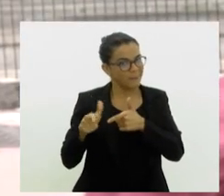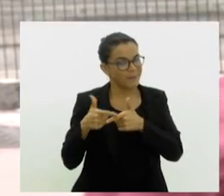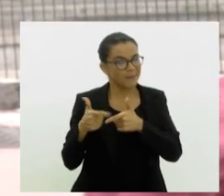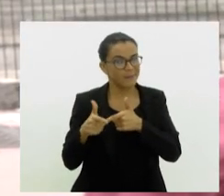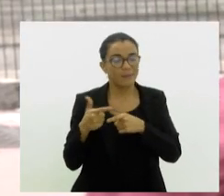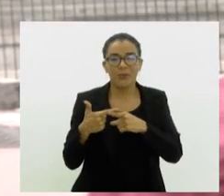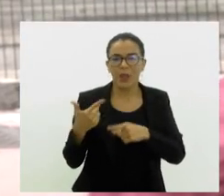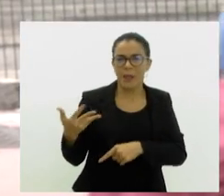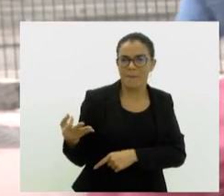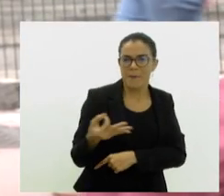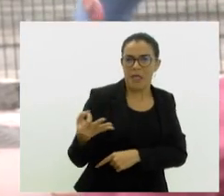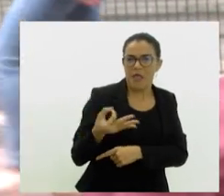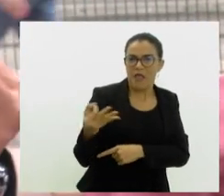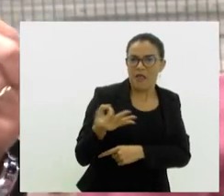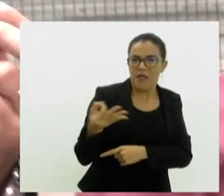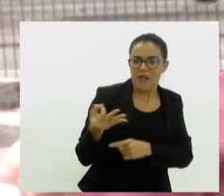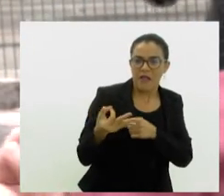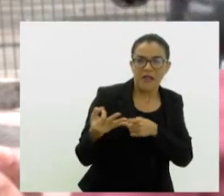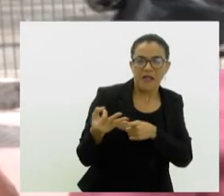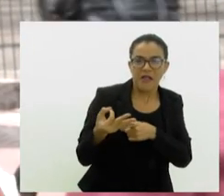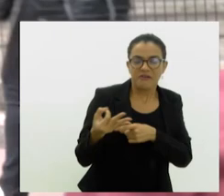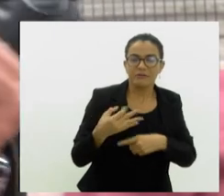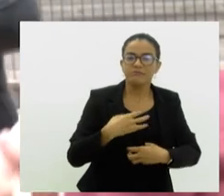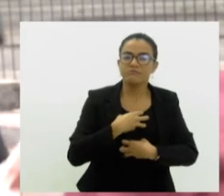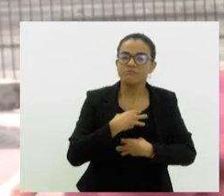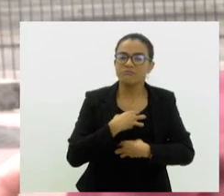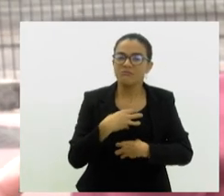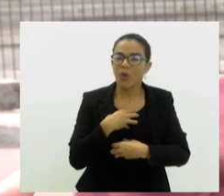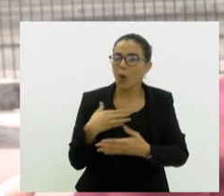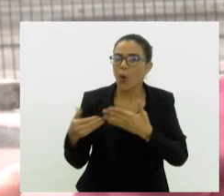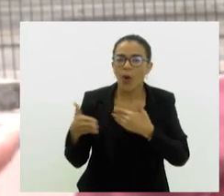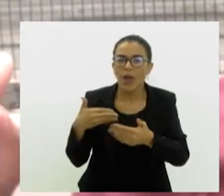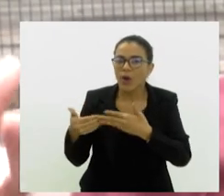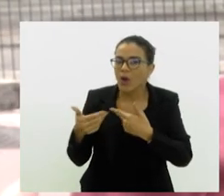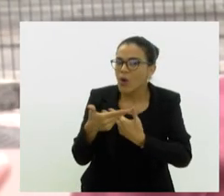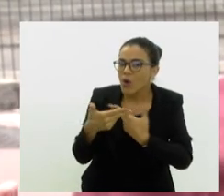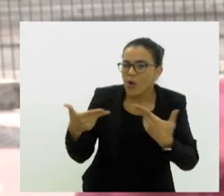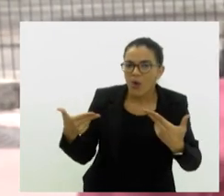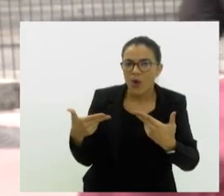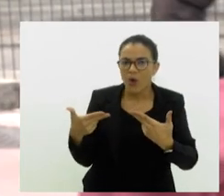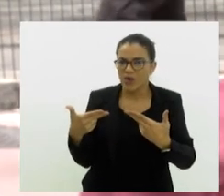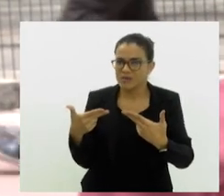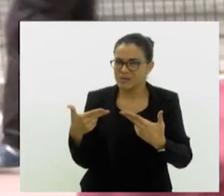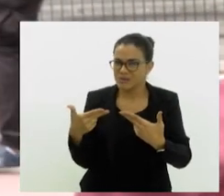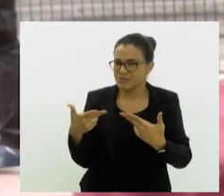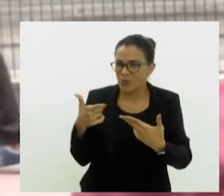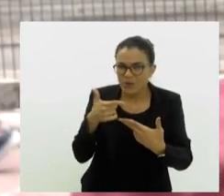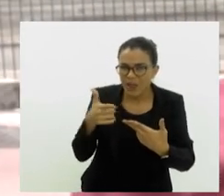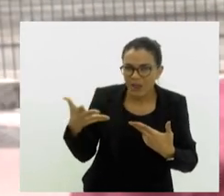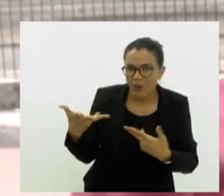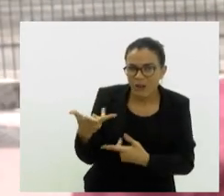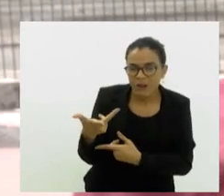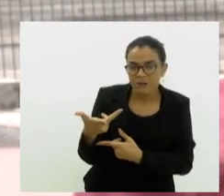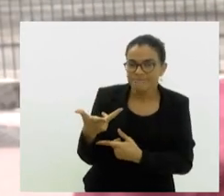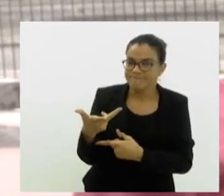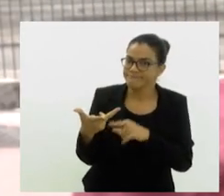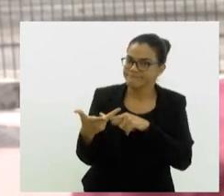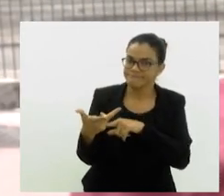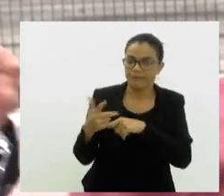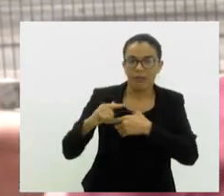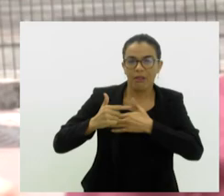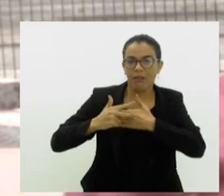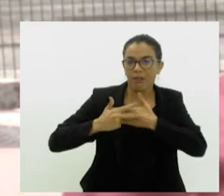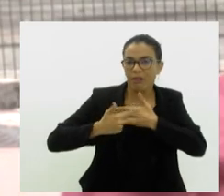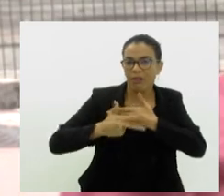Porque o perfeccionismo dá a nós a sensação de que qualquer coisa que a gente faça não tem a devida qualidade. E, consequentemente, nos